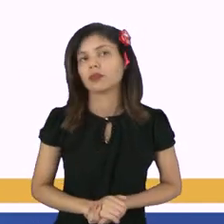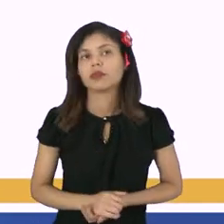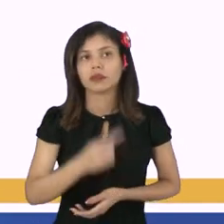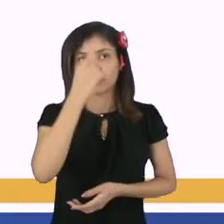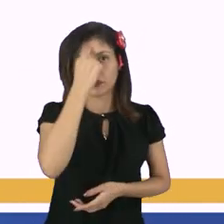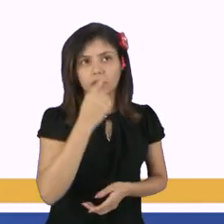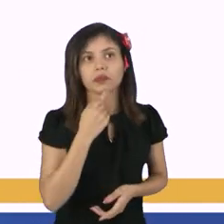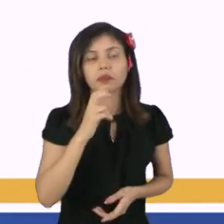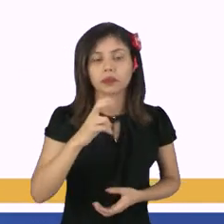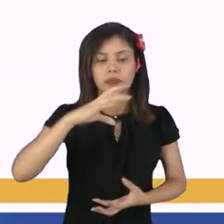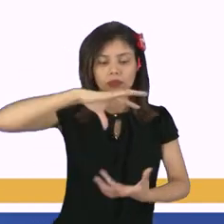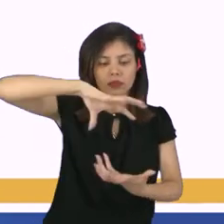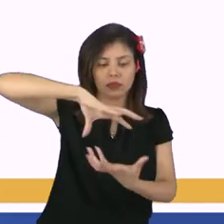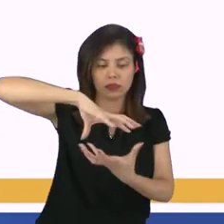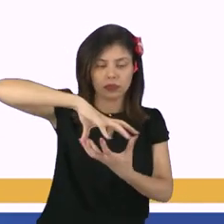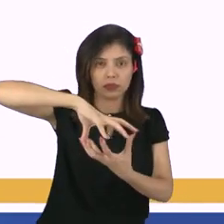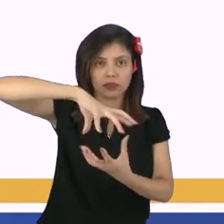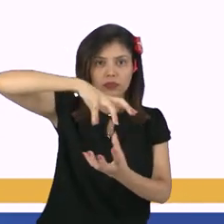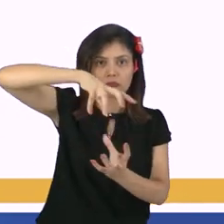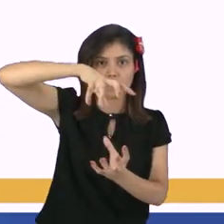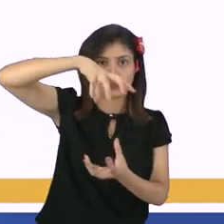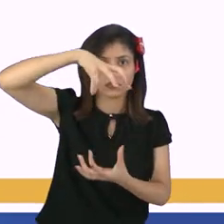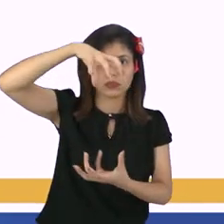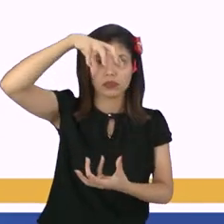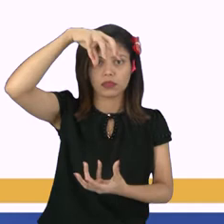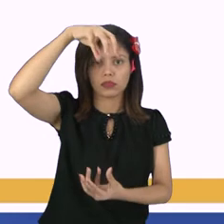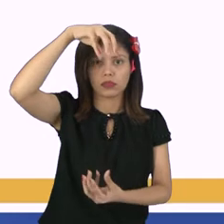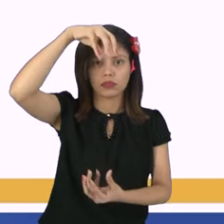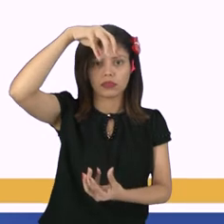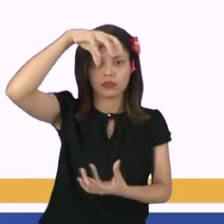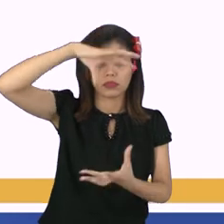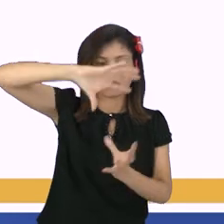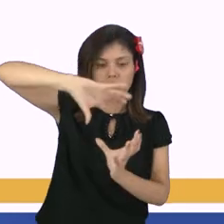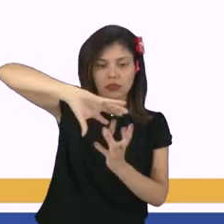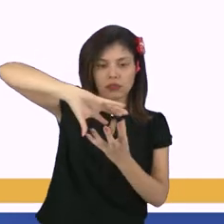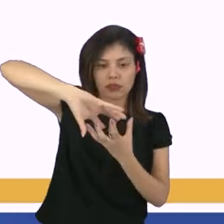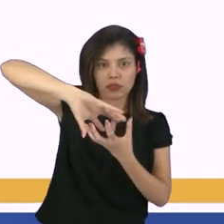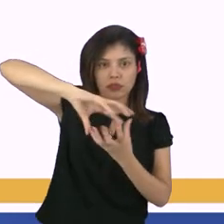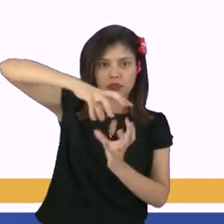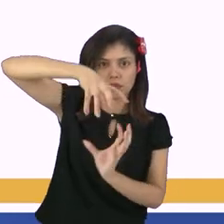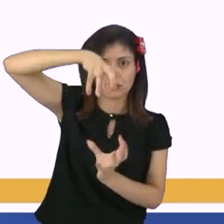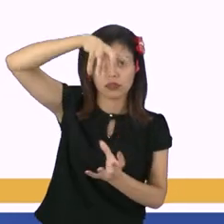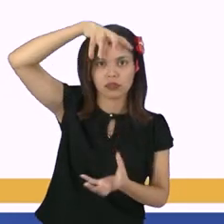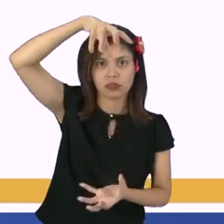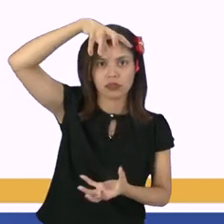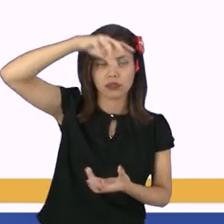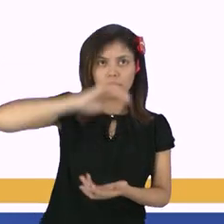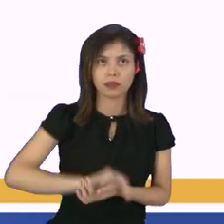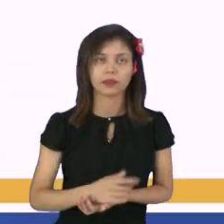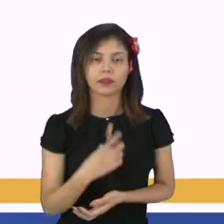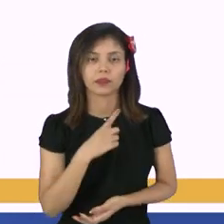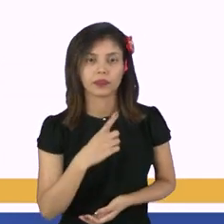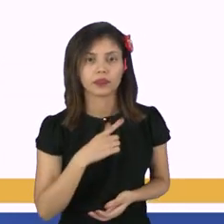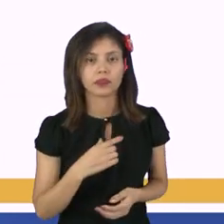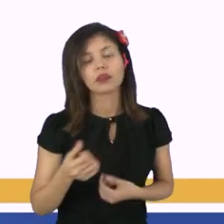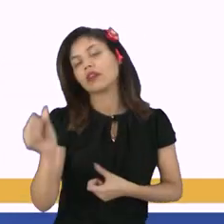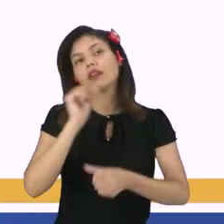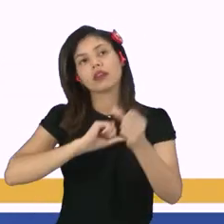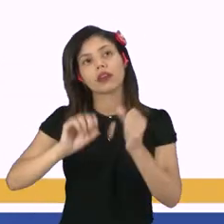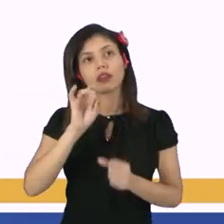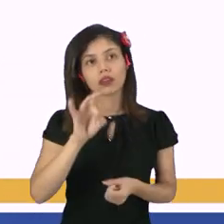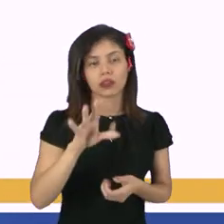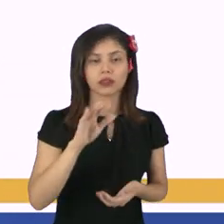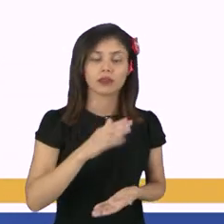Imagem Cinco você sabe Lembro uma lata de óleo um cilindro você tem duas bases Opostas e congruentes